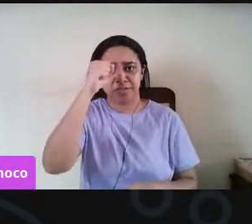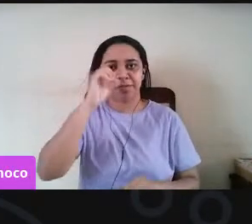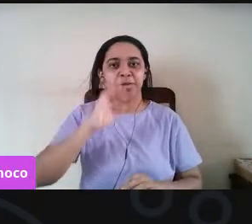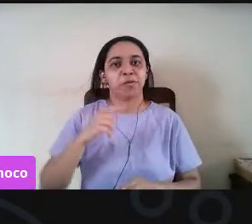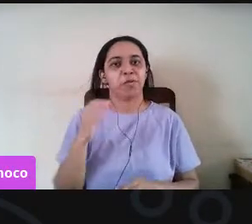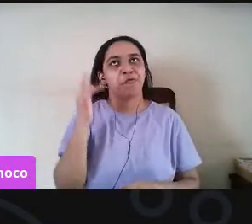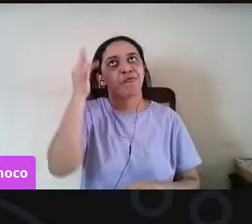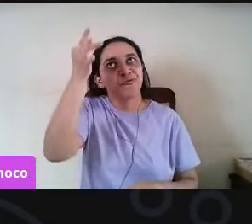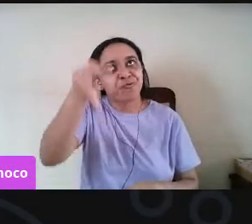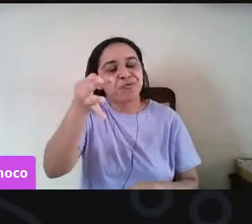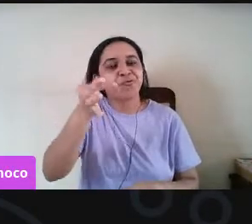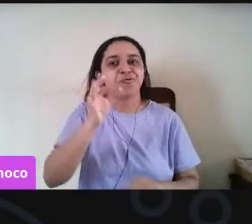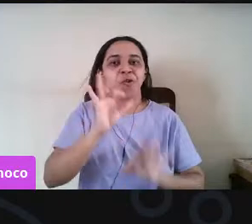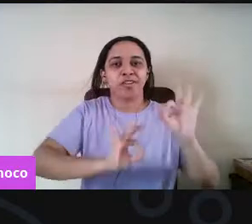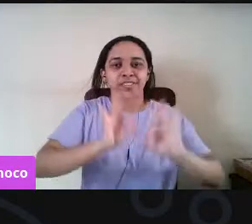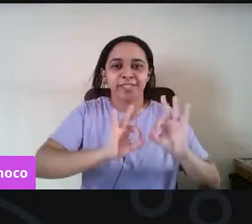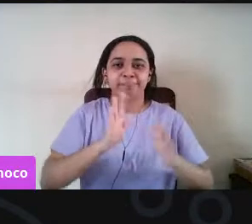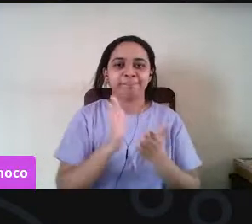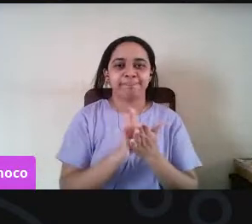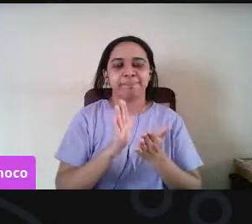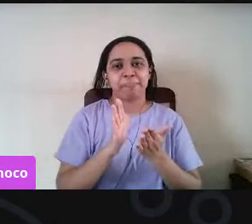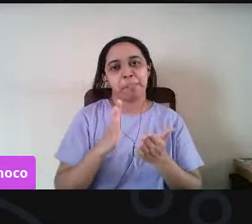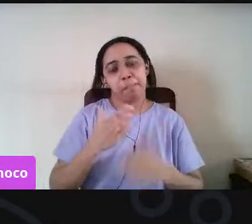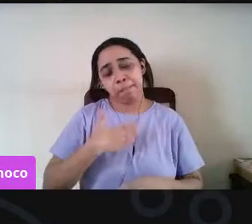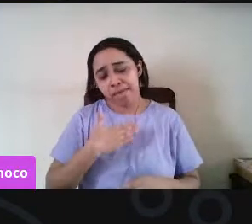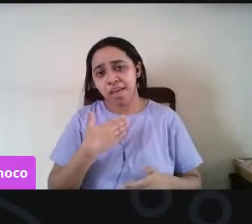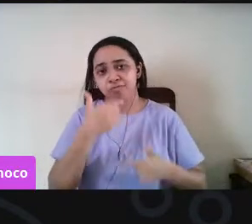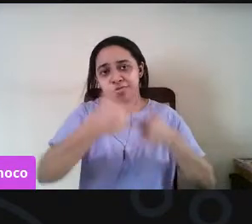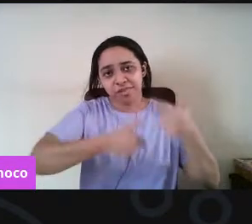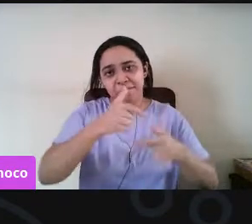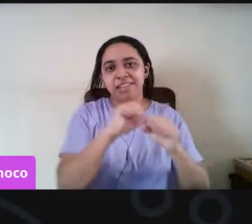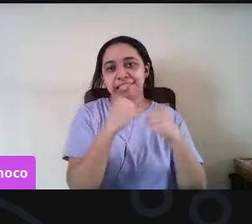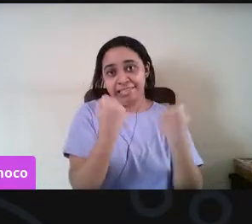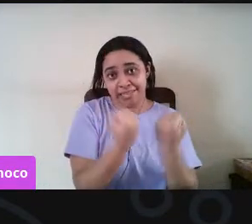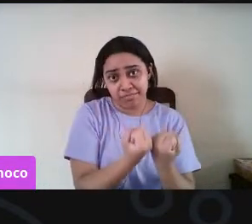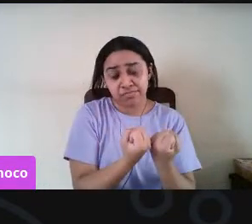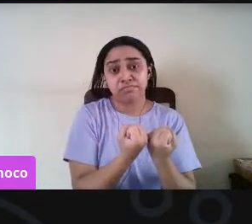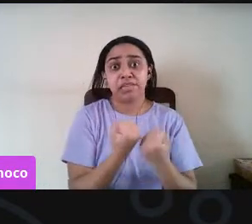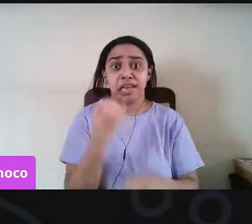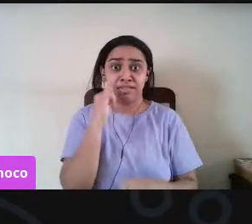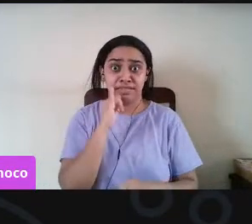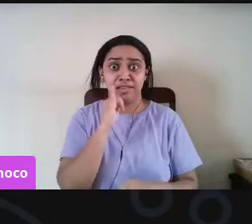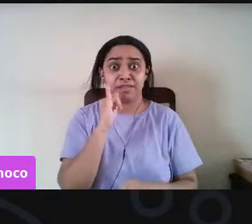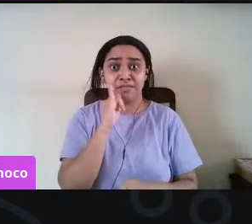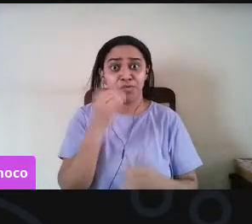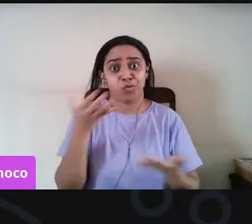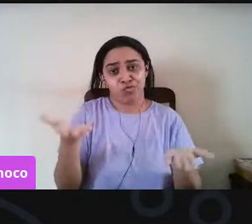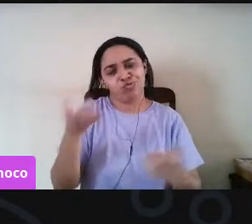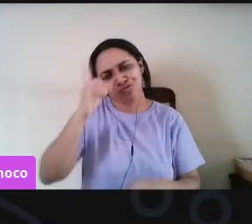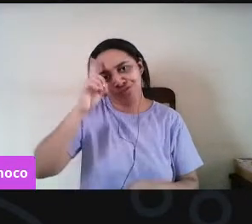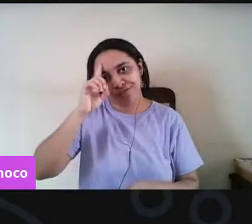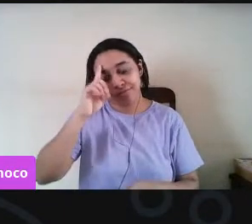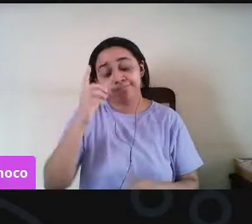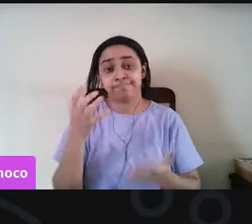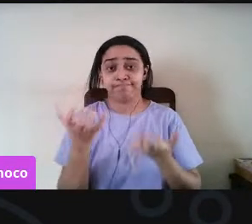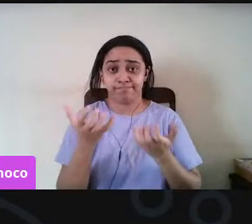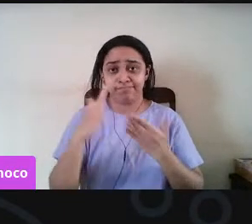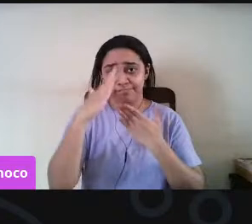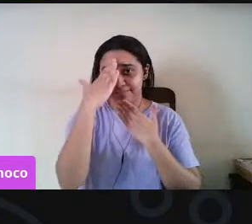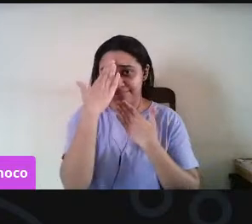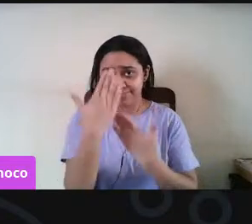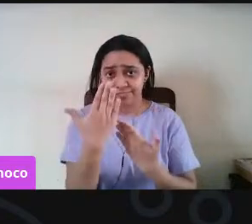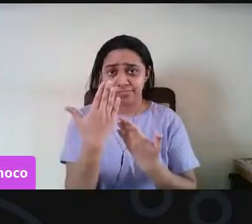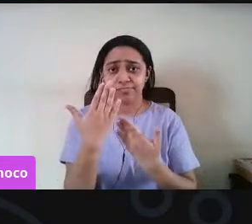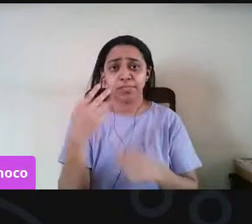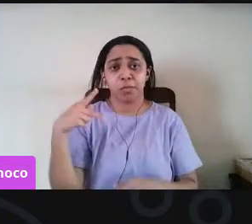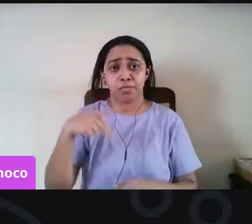de seminários, né, essa questão de usar exemplos bem atuantes. E eu quero agora agradecer a professora